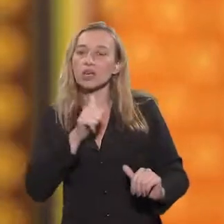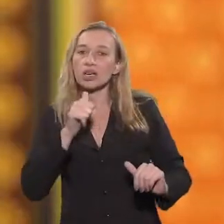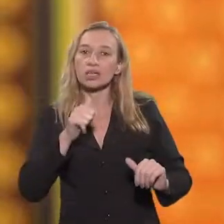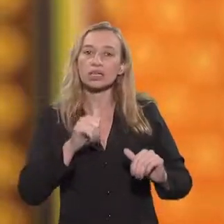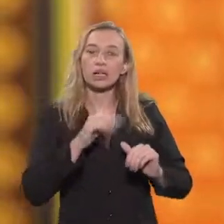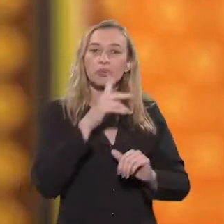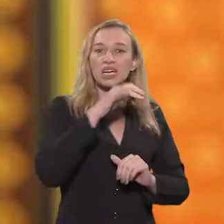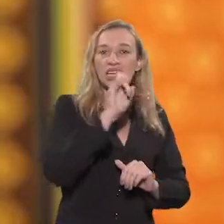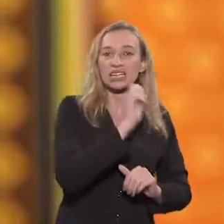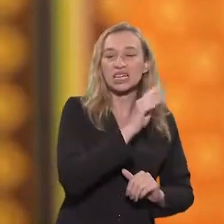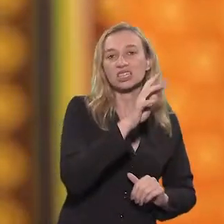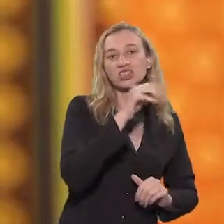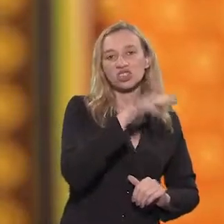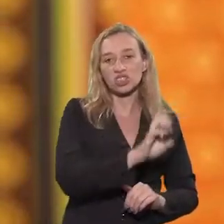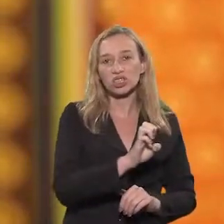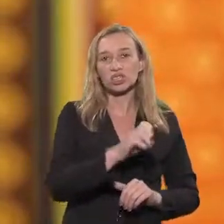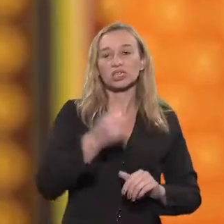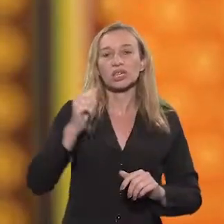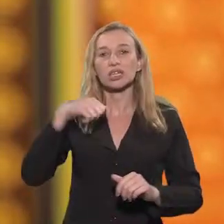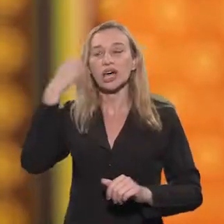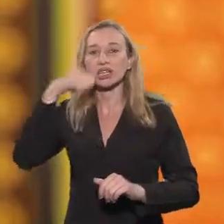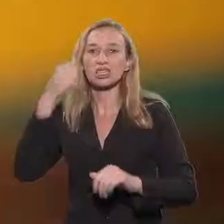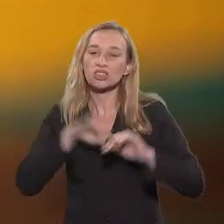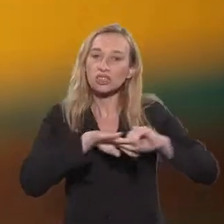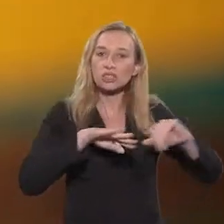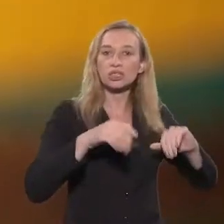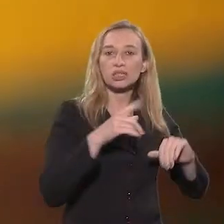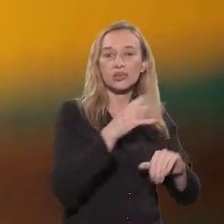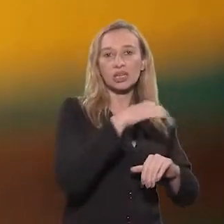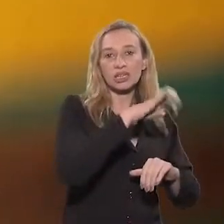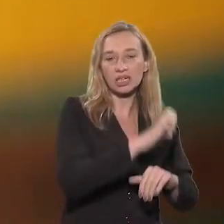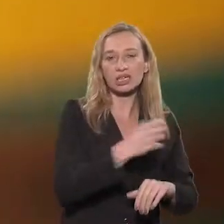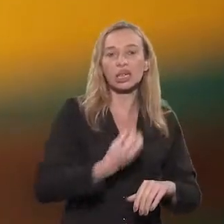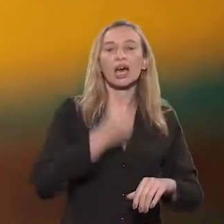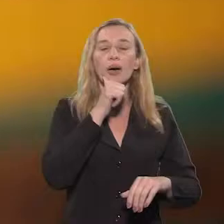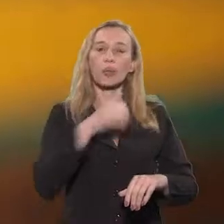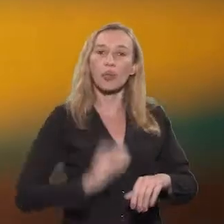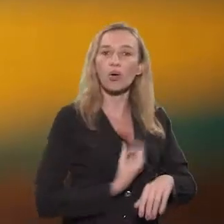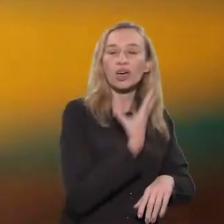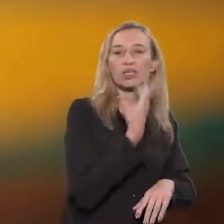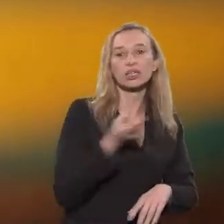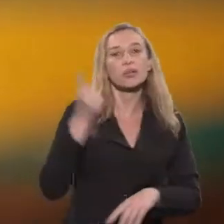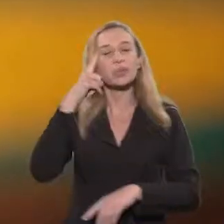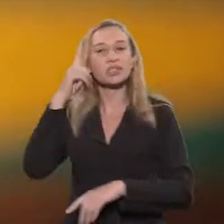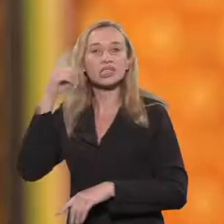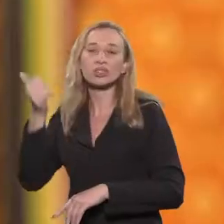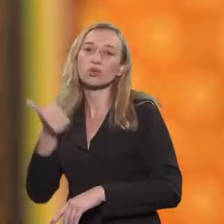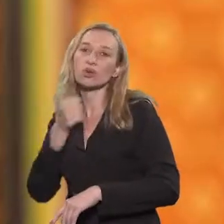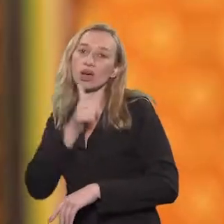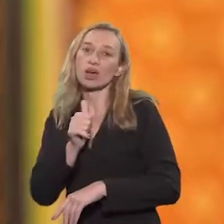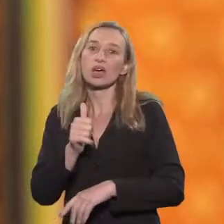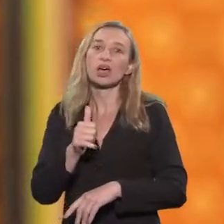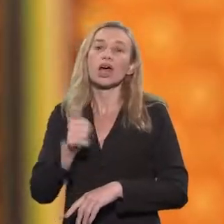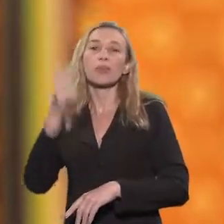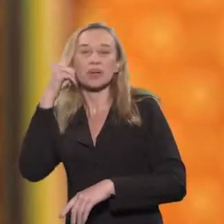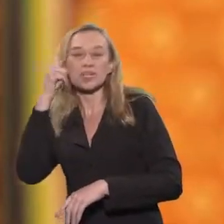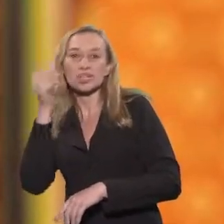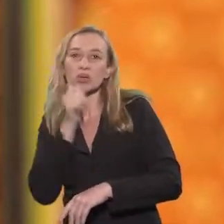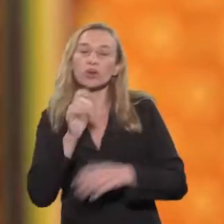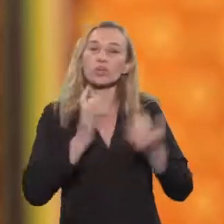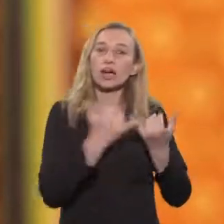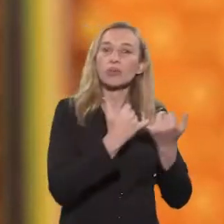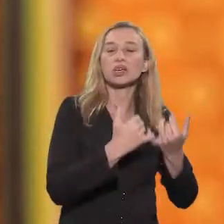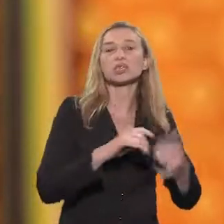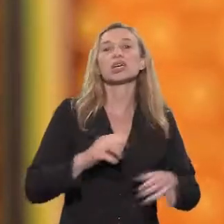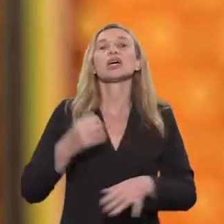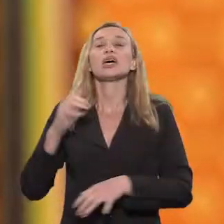da militante, a militante da artista, a artista da poeta, a poeta da pensadora, a pensadora da